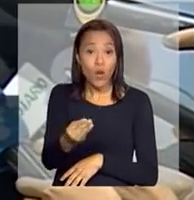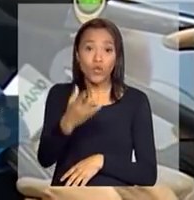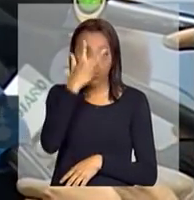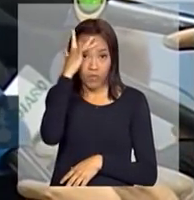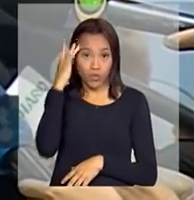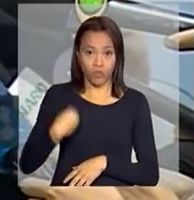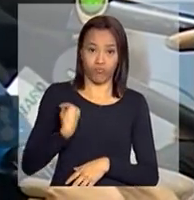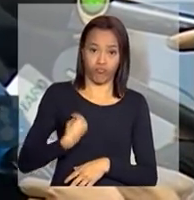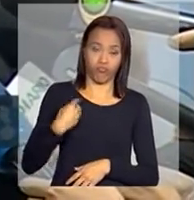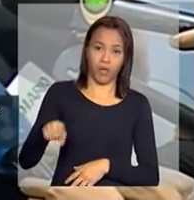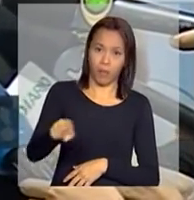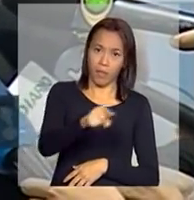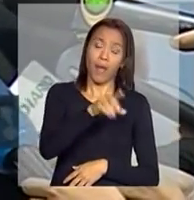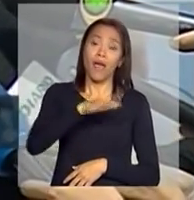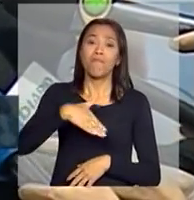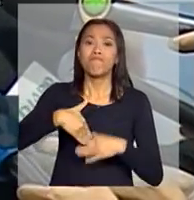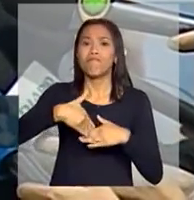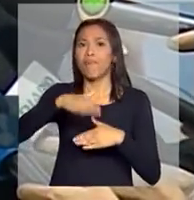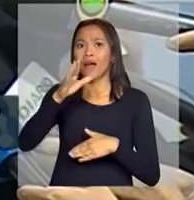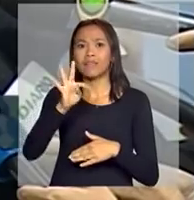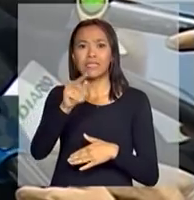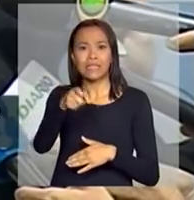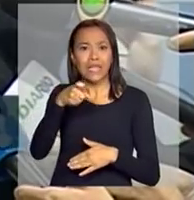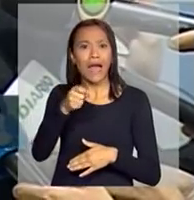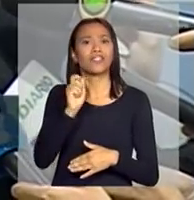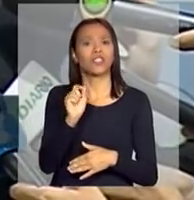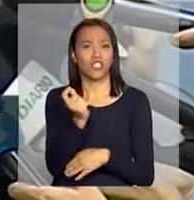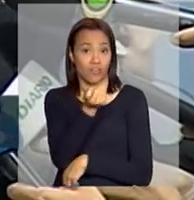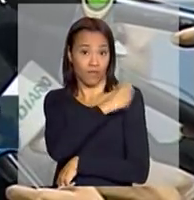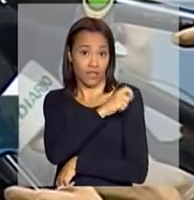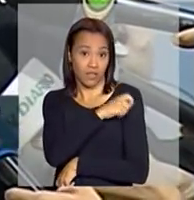tem as maiores taxas de cobertura vacinal. Ou seja,